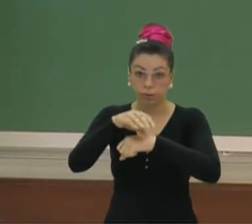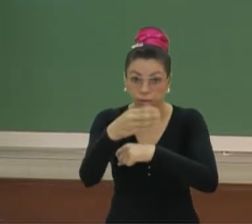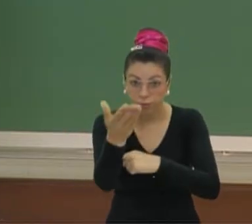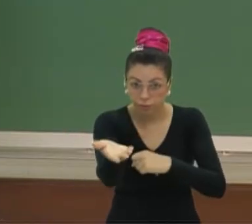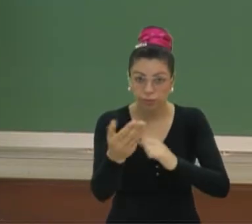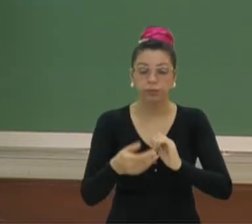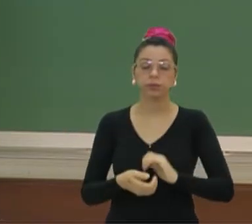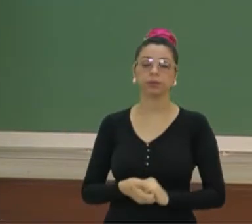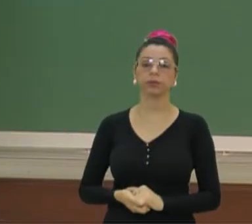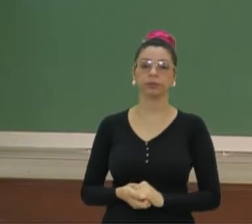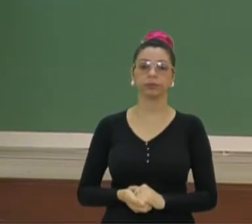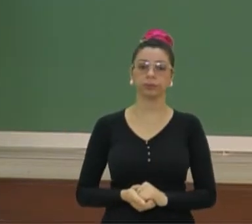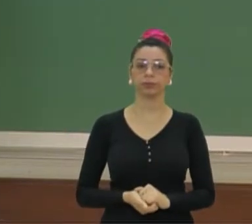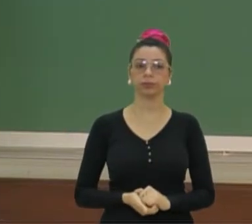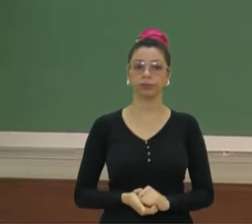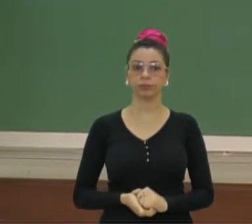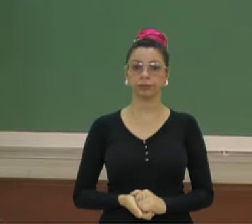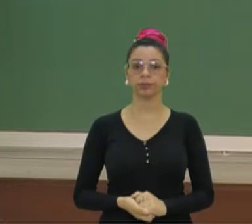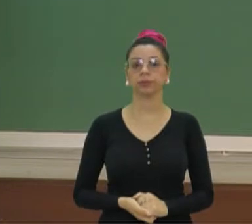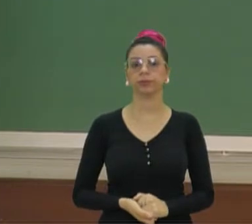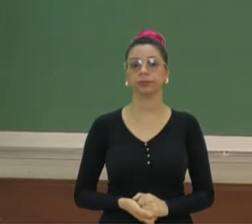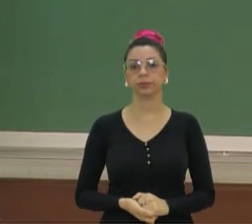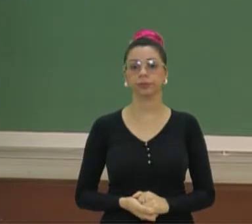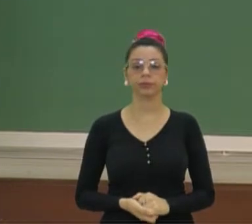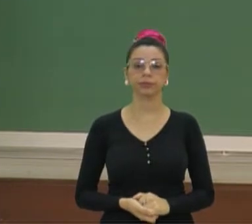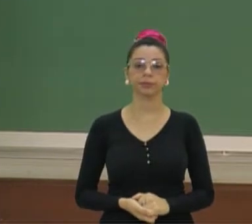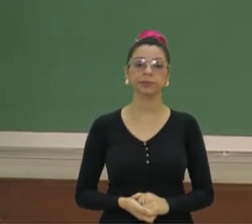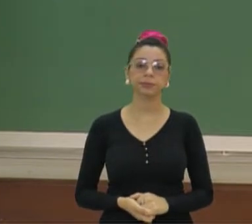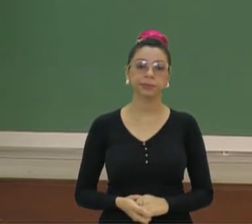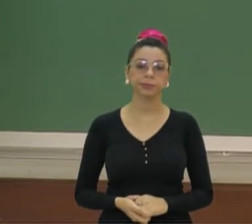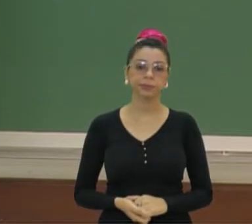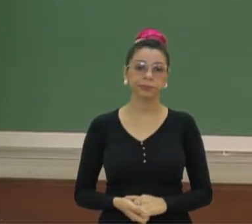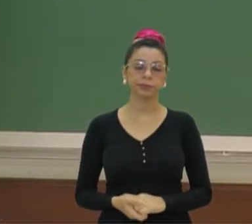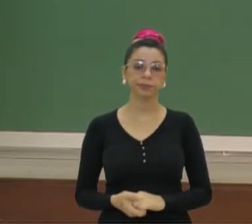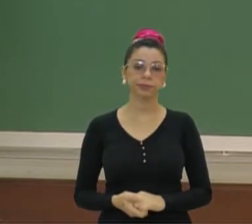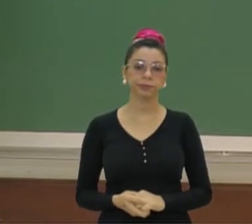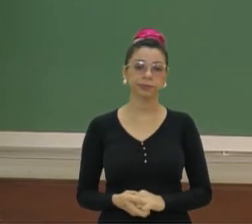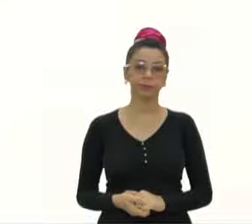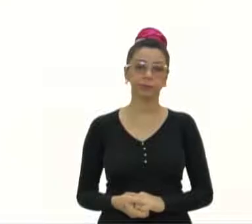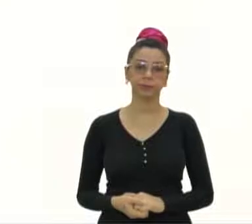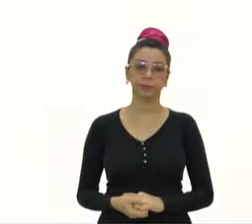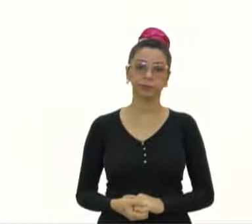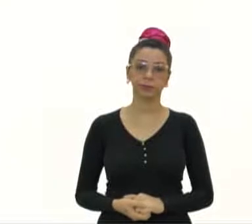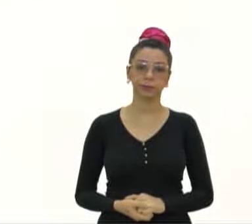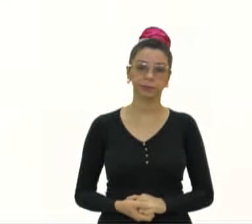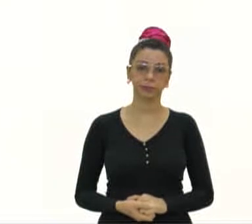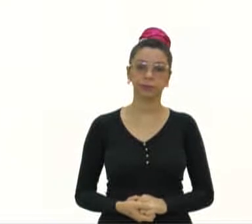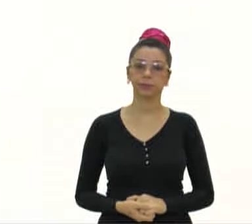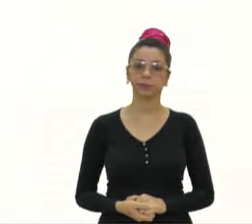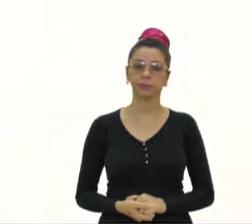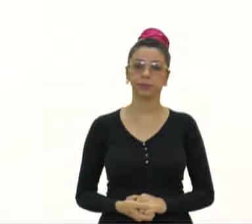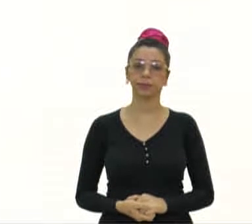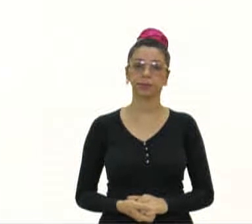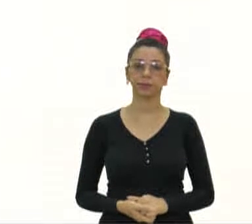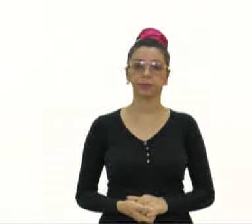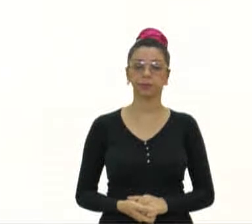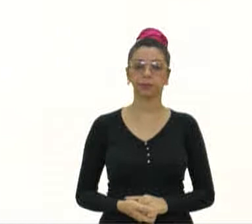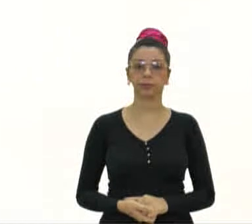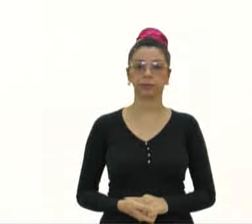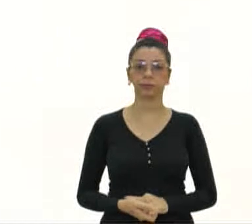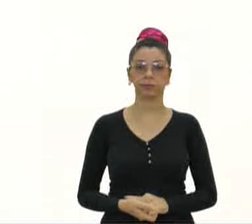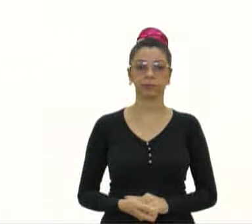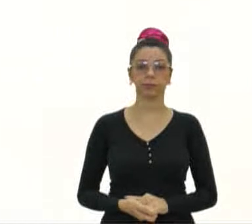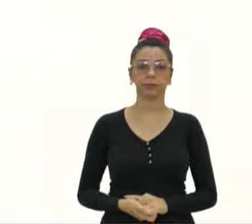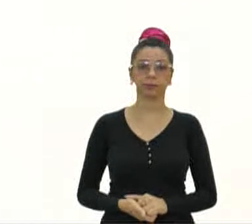vocês. To B, when I reached the street, I realized that I didn't know